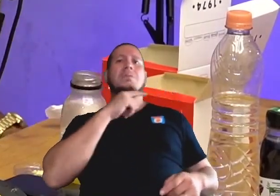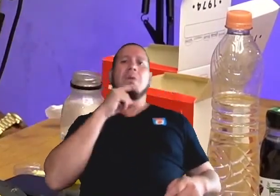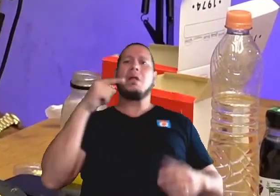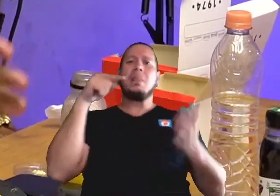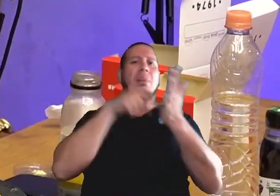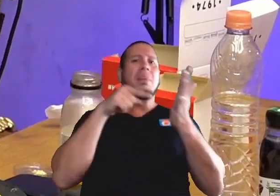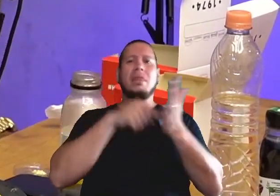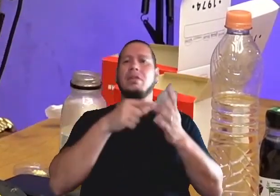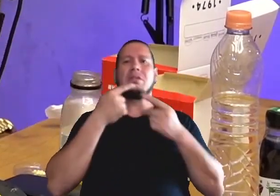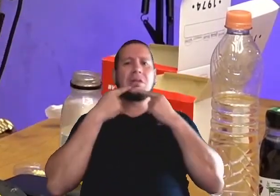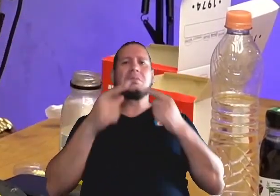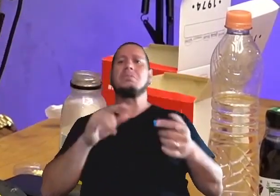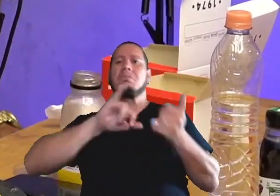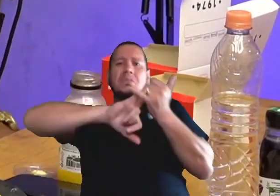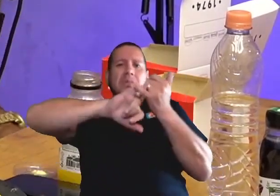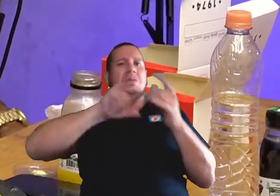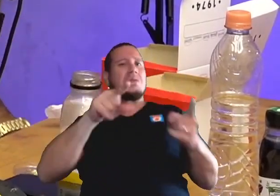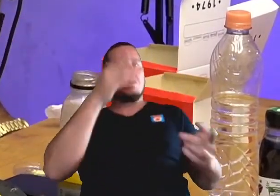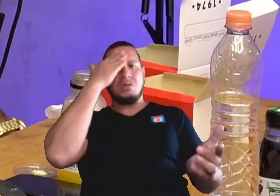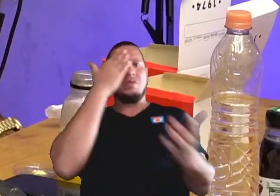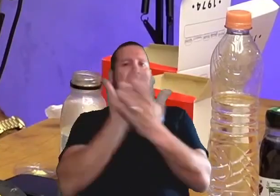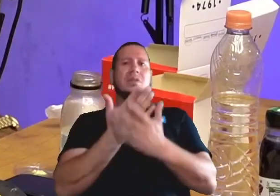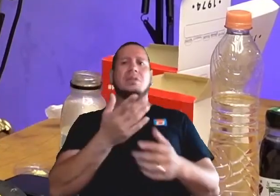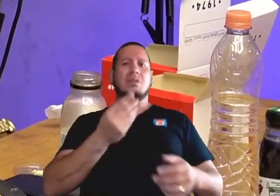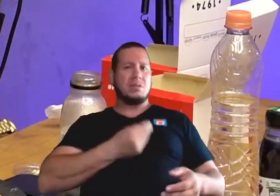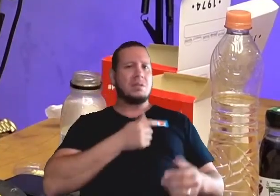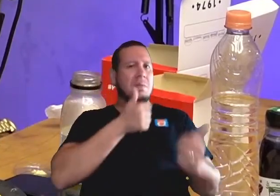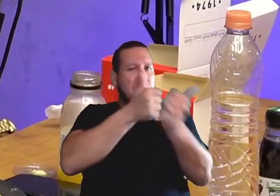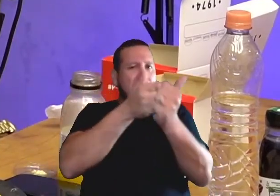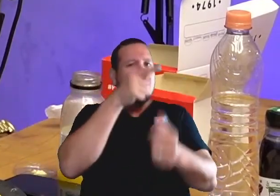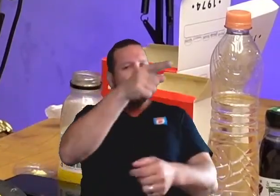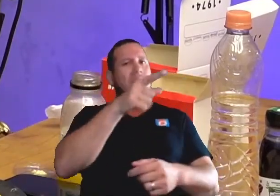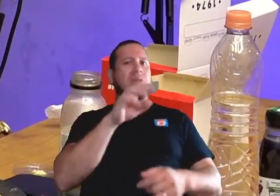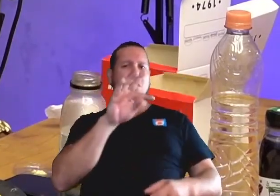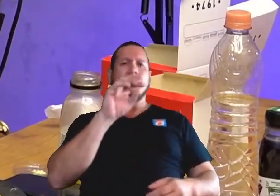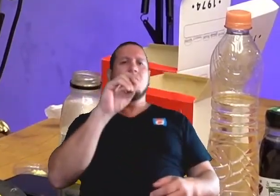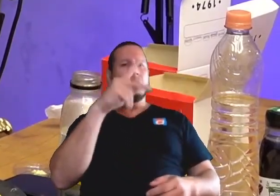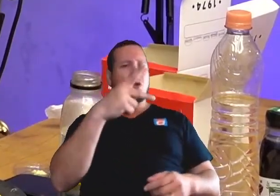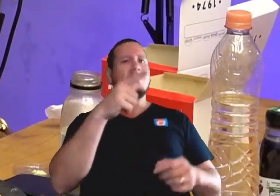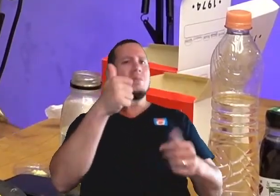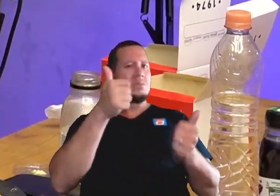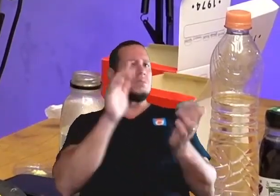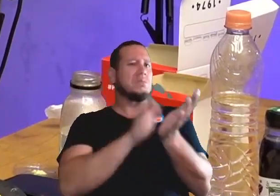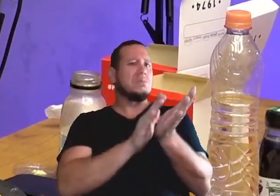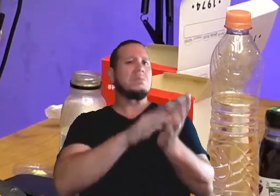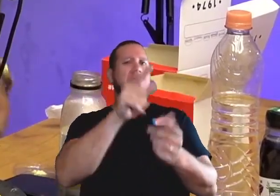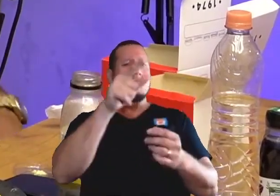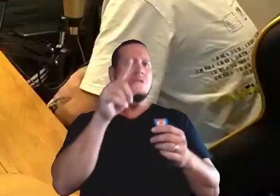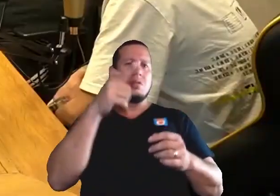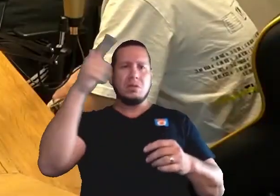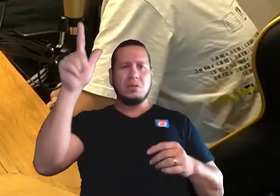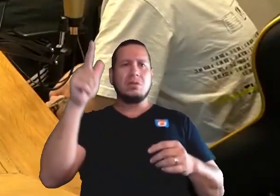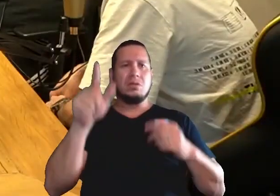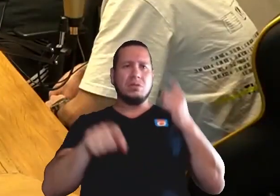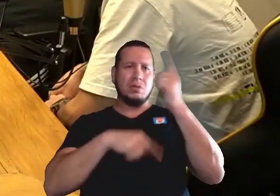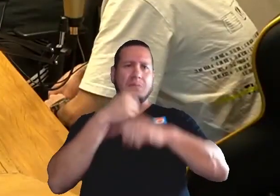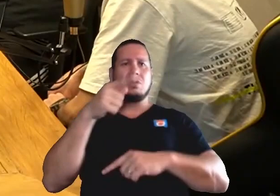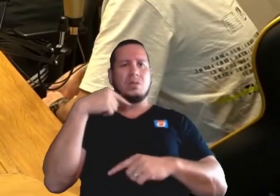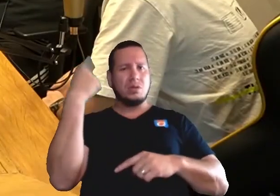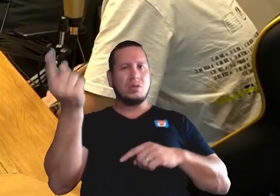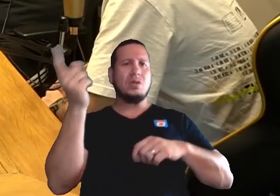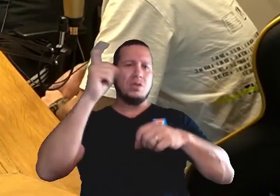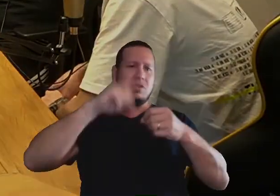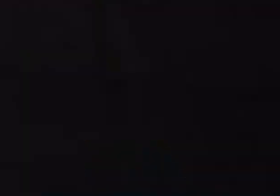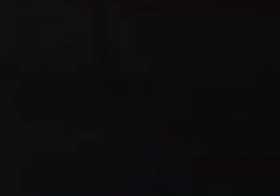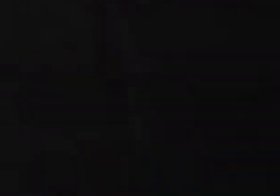caguetar e você não traiu tá ligado a completa uma pessoa Quem tá perto de você então mano foi da hora que você fez mas foi uma não é outras fita um dia a gente